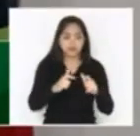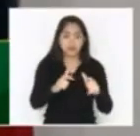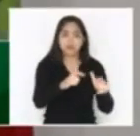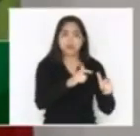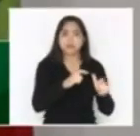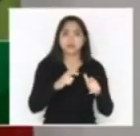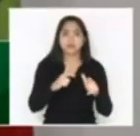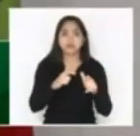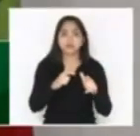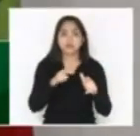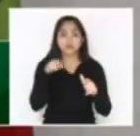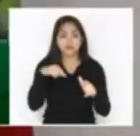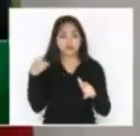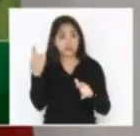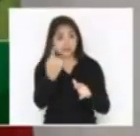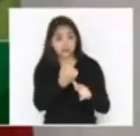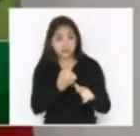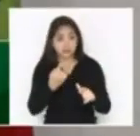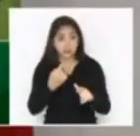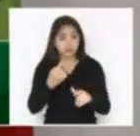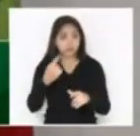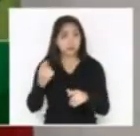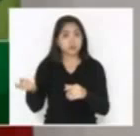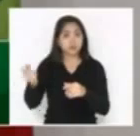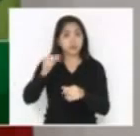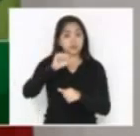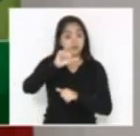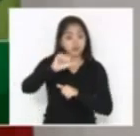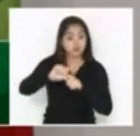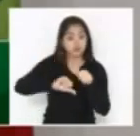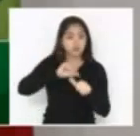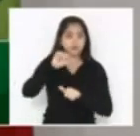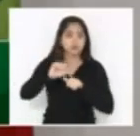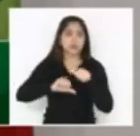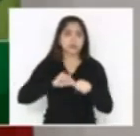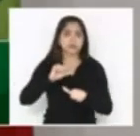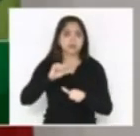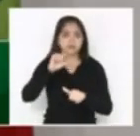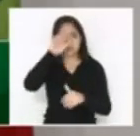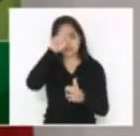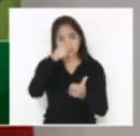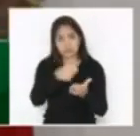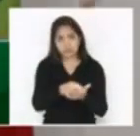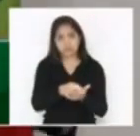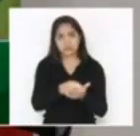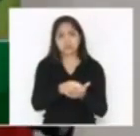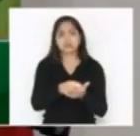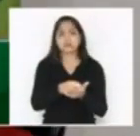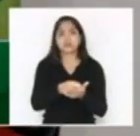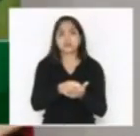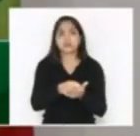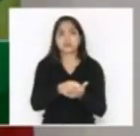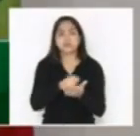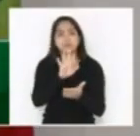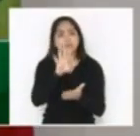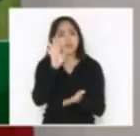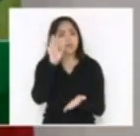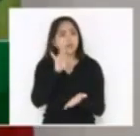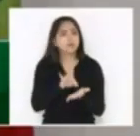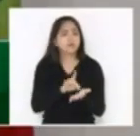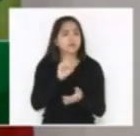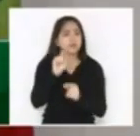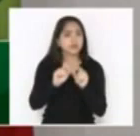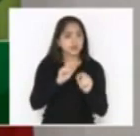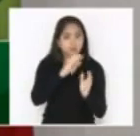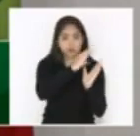fazendo com que nós pudéssemos reverter essa decisão. Então vamos pensar, mas há uma verdade. O